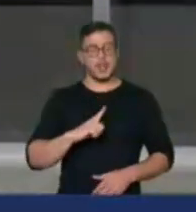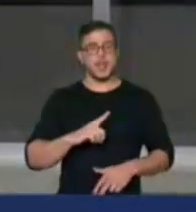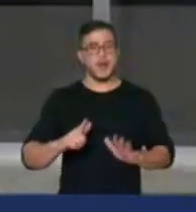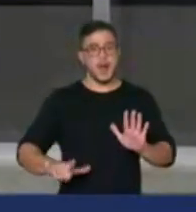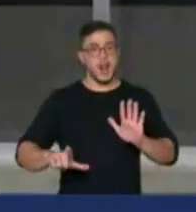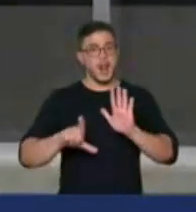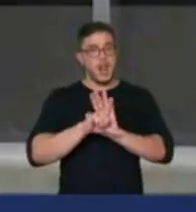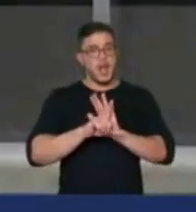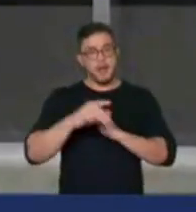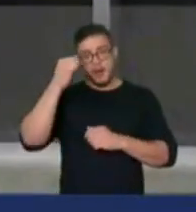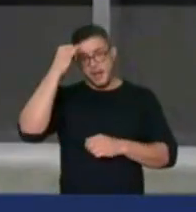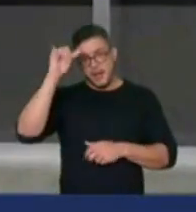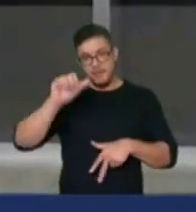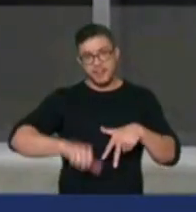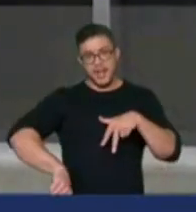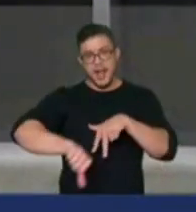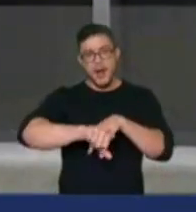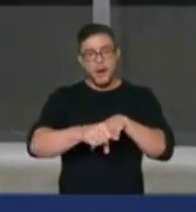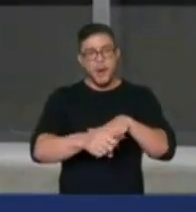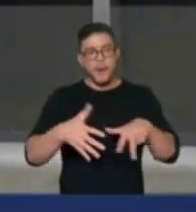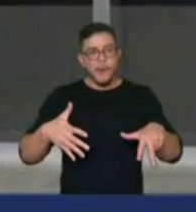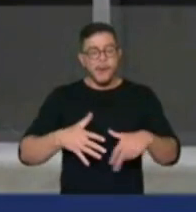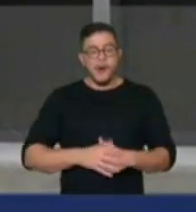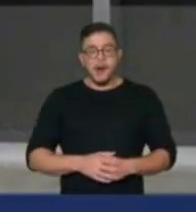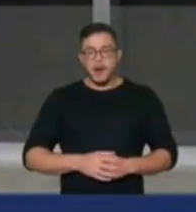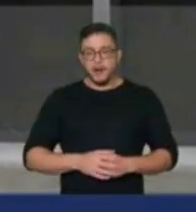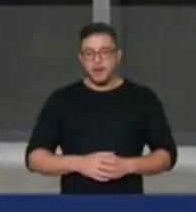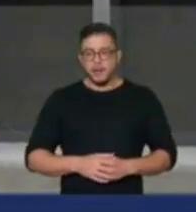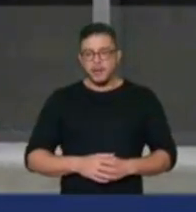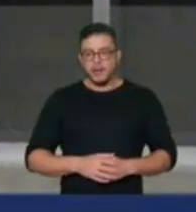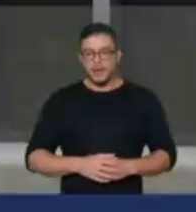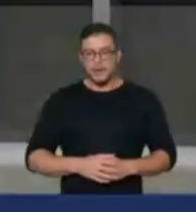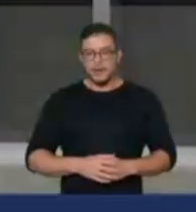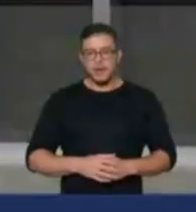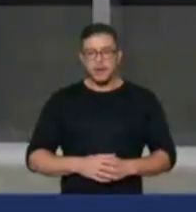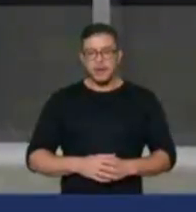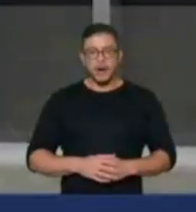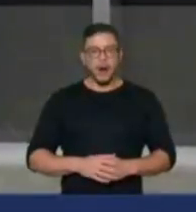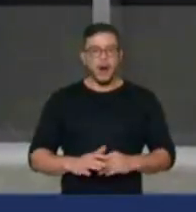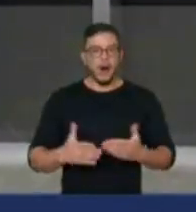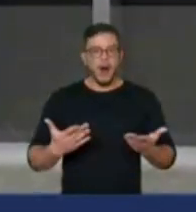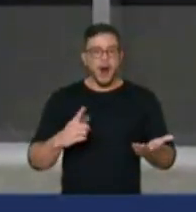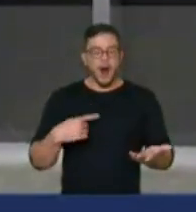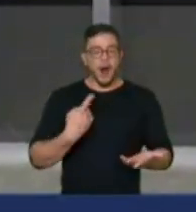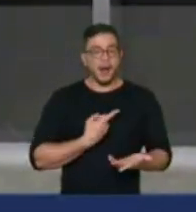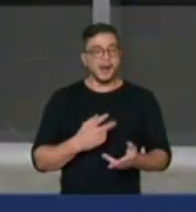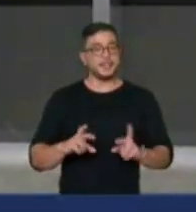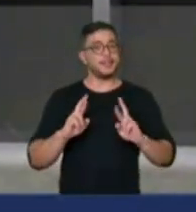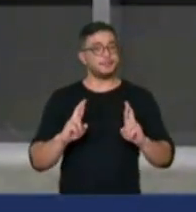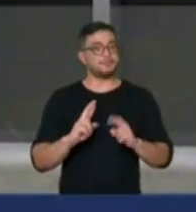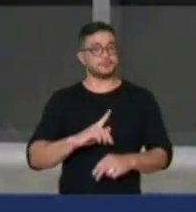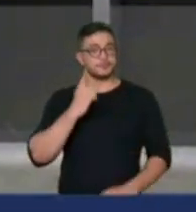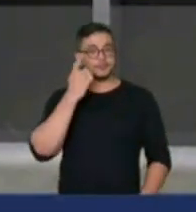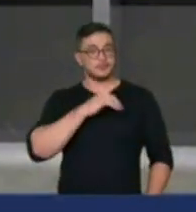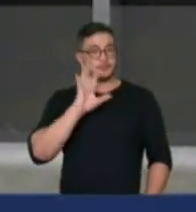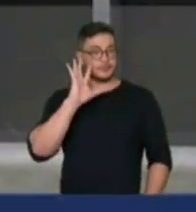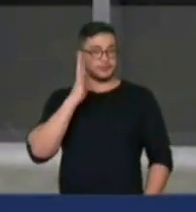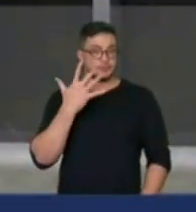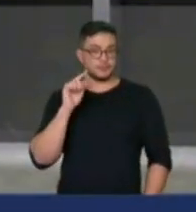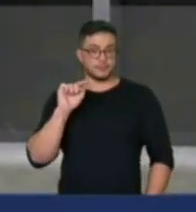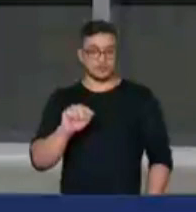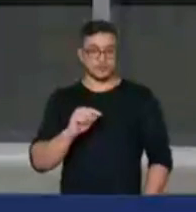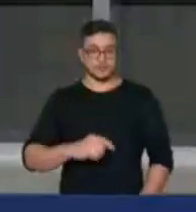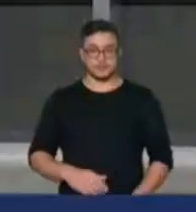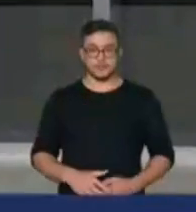aplicada nesse caso. Então, senhores deputados e deputadas, nós esperamos que isso seja esclarecido. E também queremos dizer claramente a